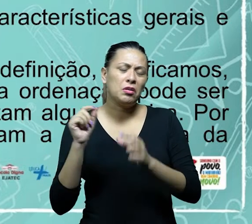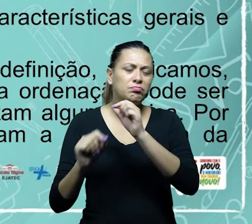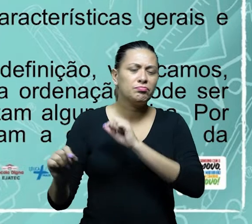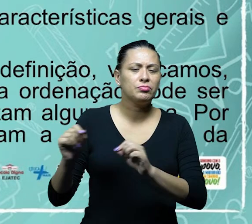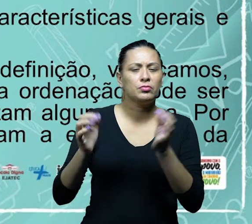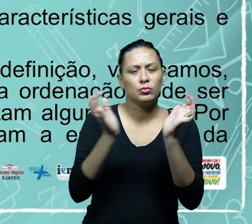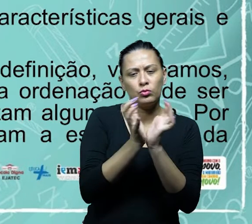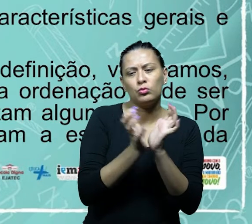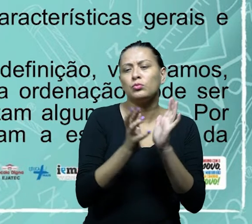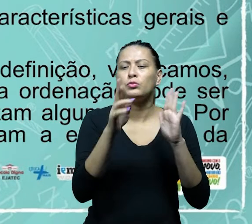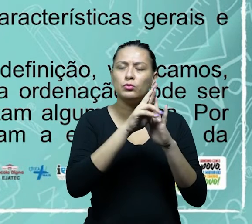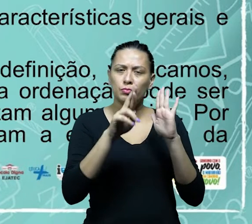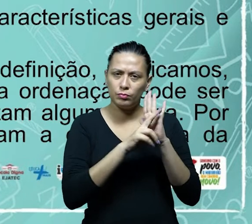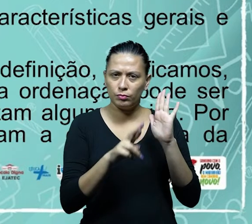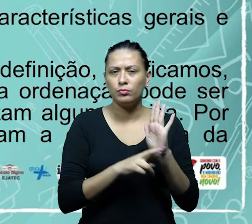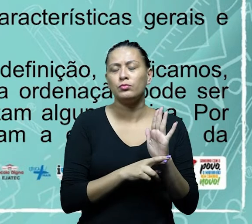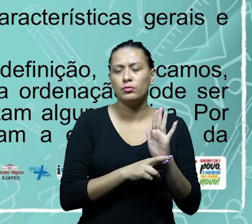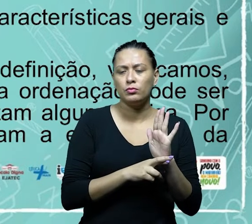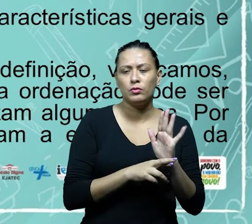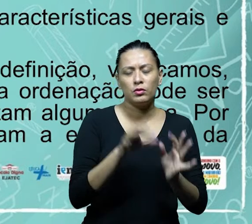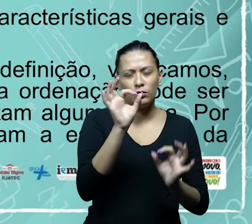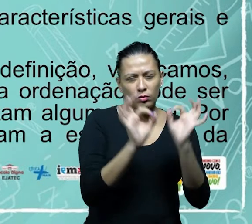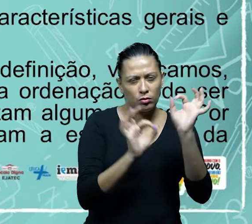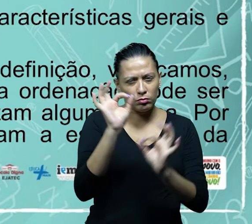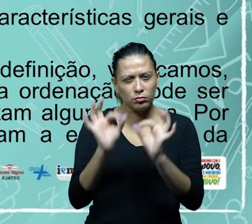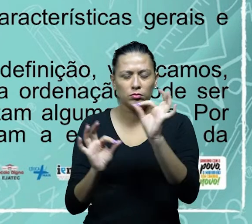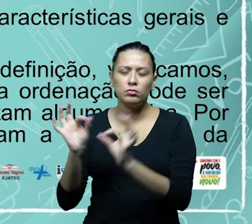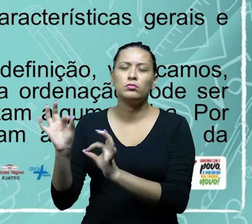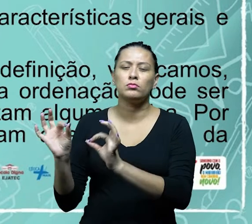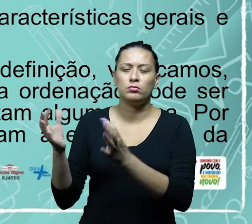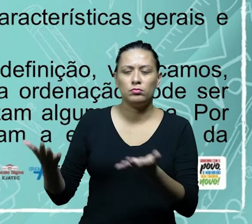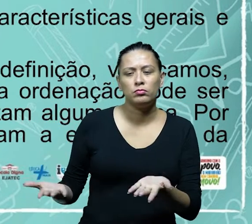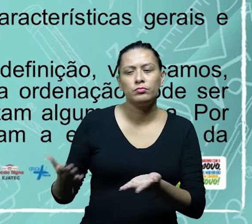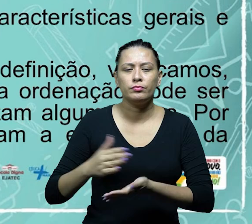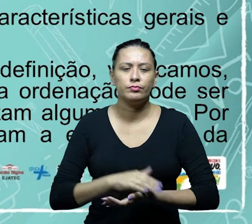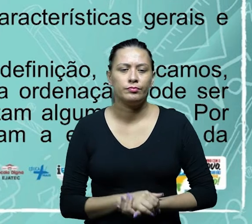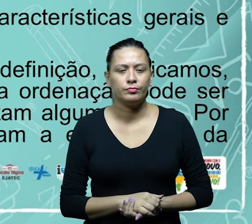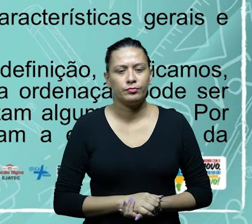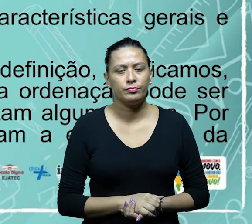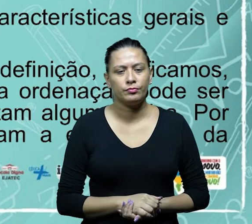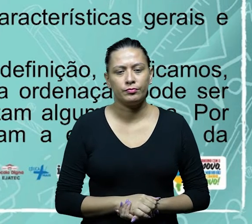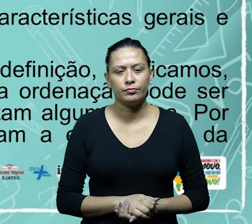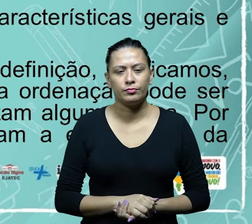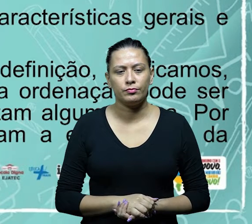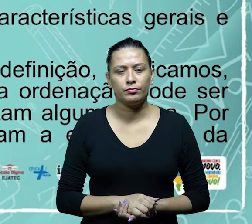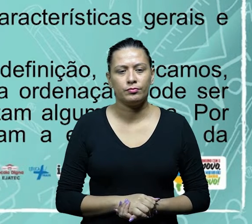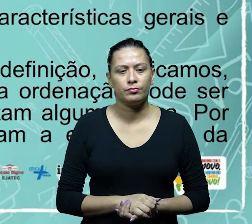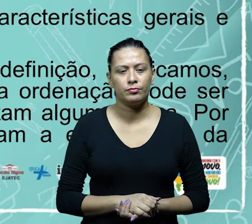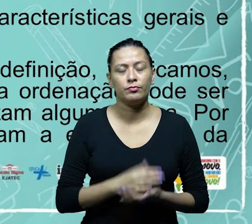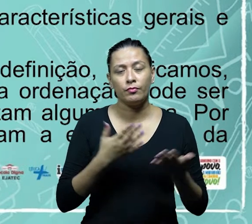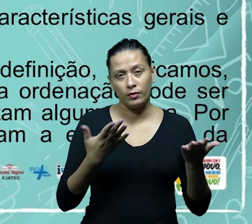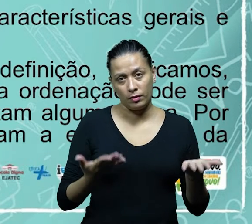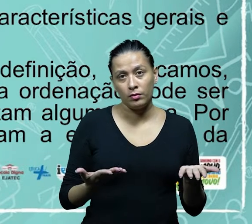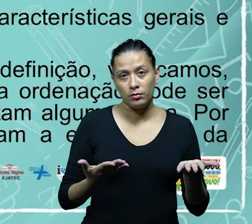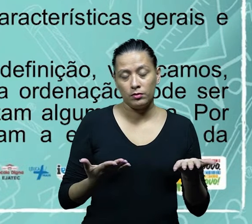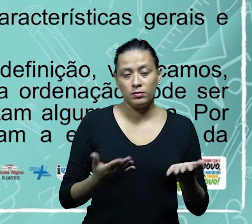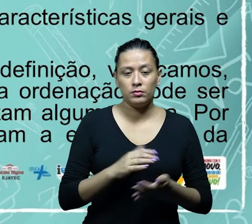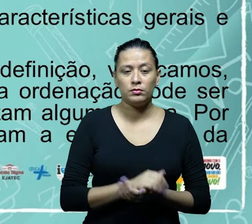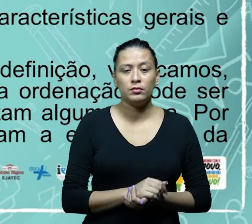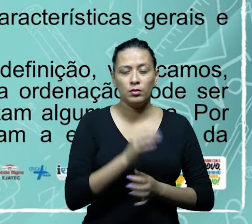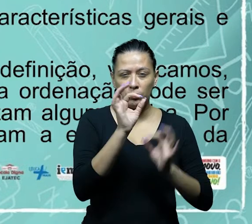pode ser entendida como um conjunto de normas órgão que organizam alguma coisa